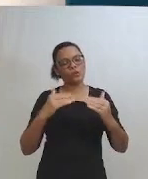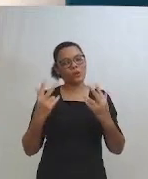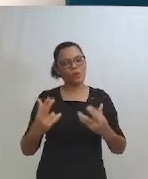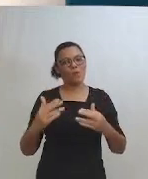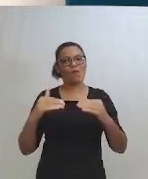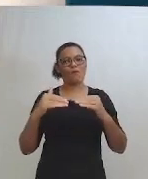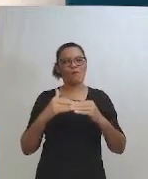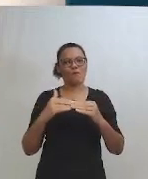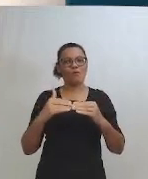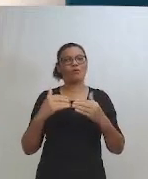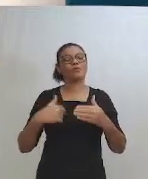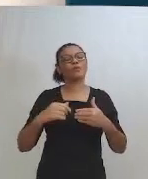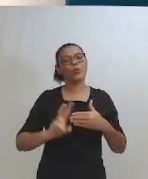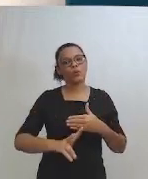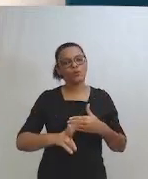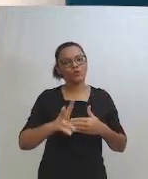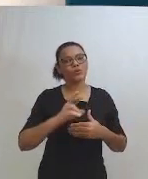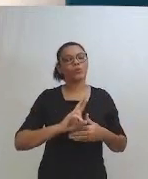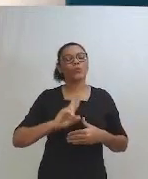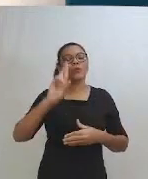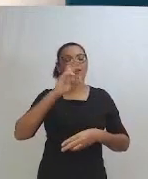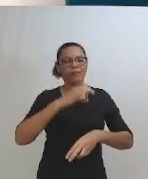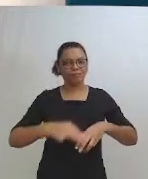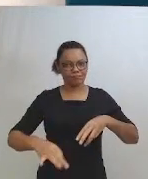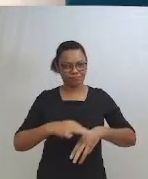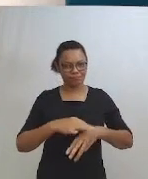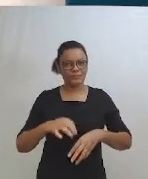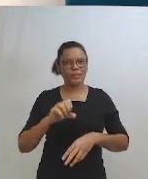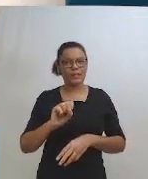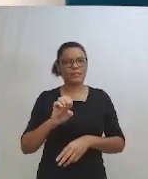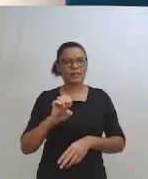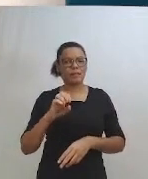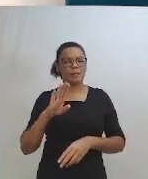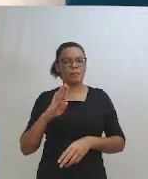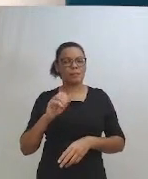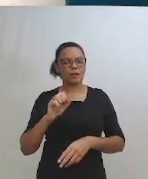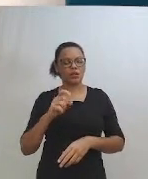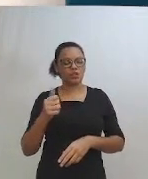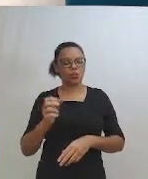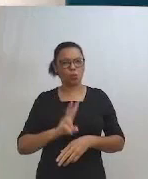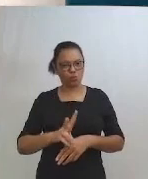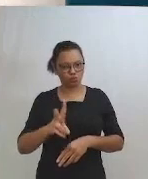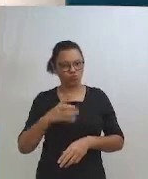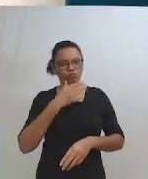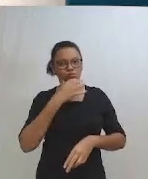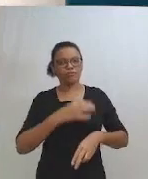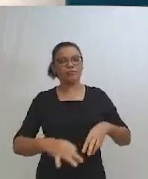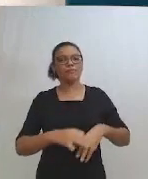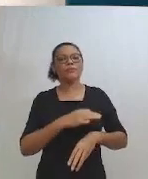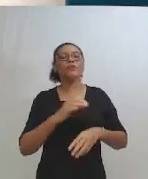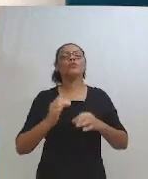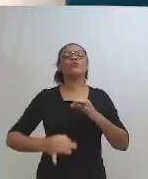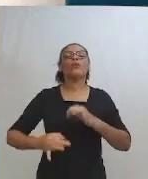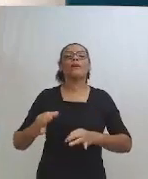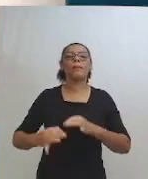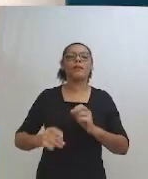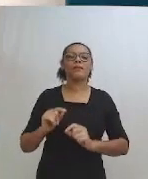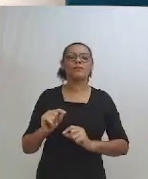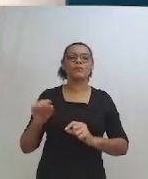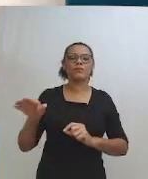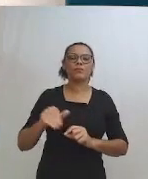Prosseguindo com a relatoria do ministro Sebastião Reis, chama julgamento o RHC